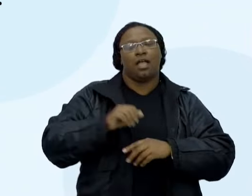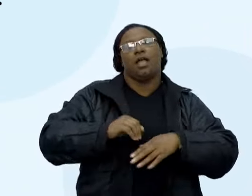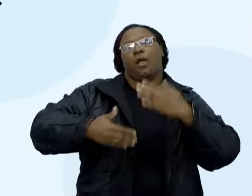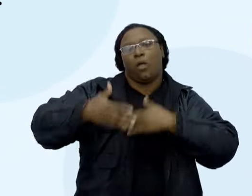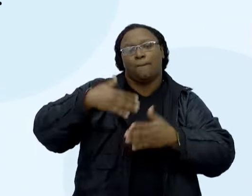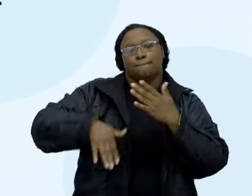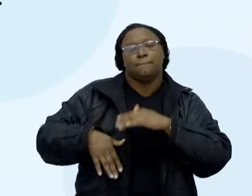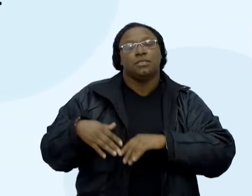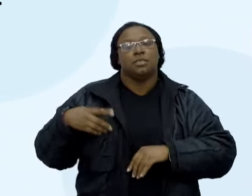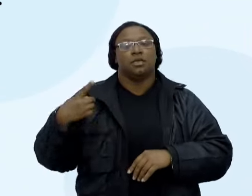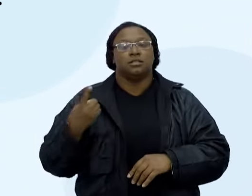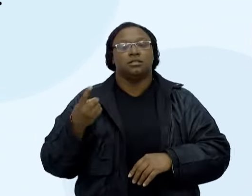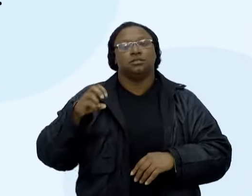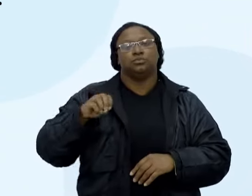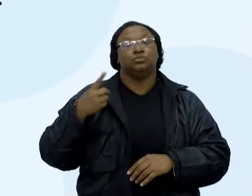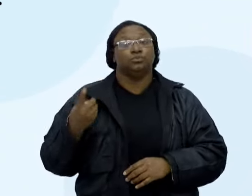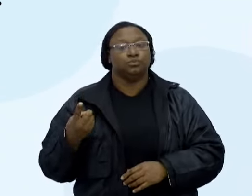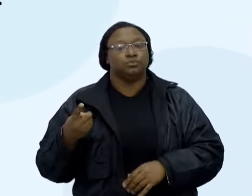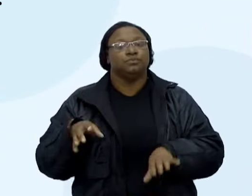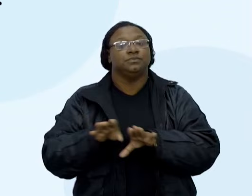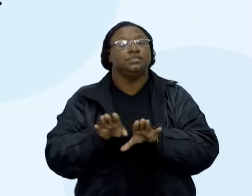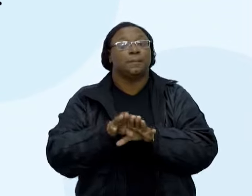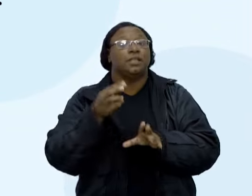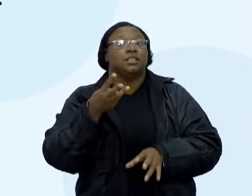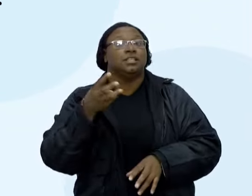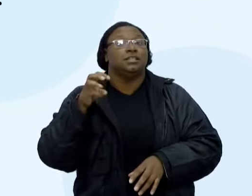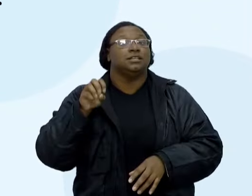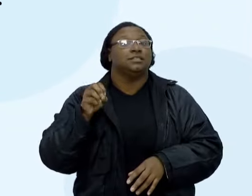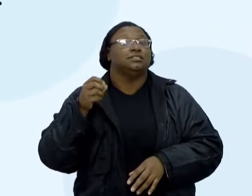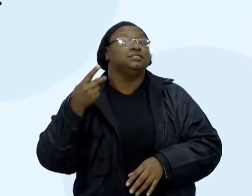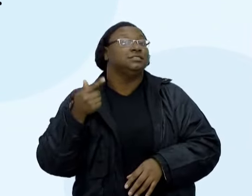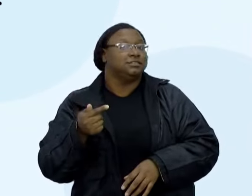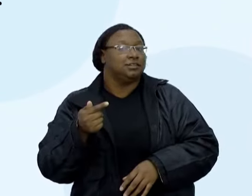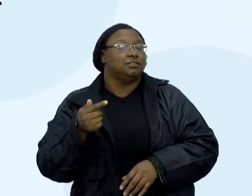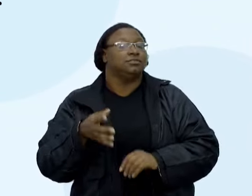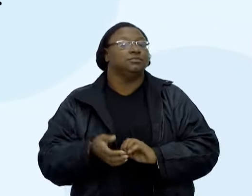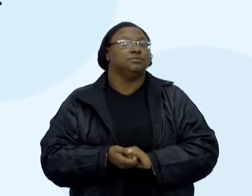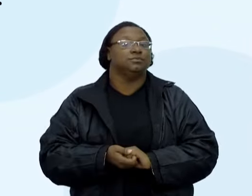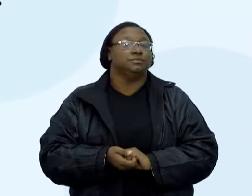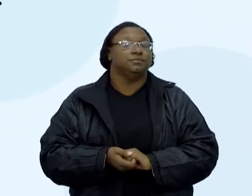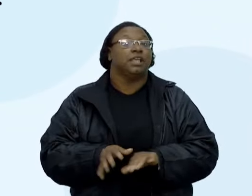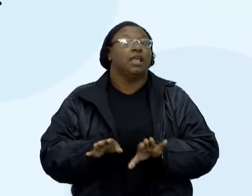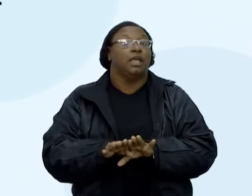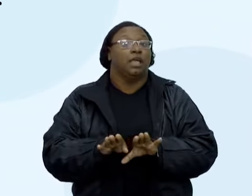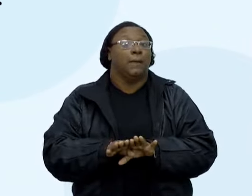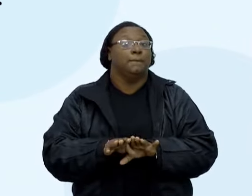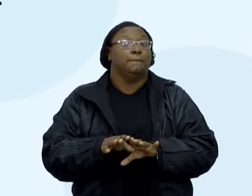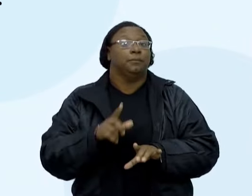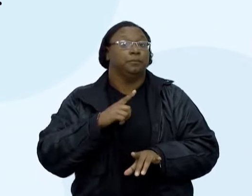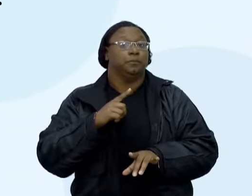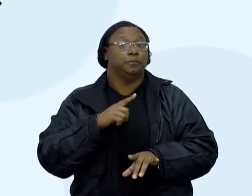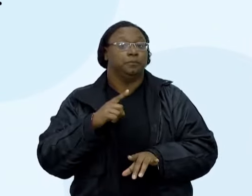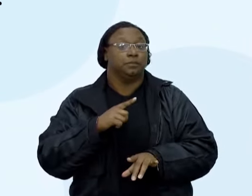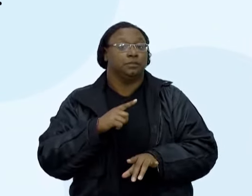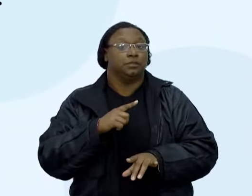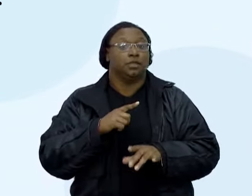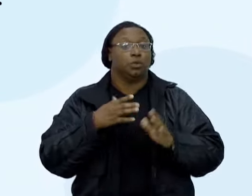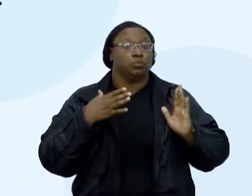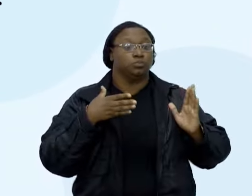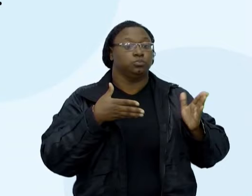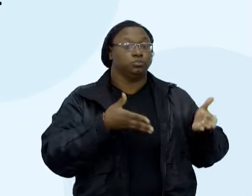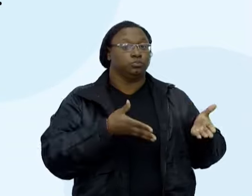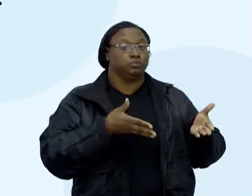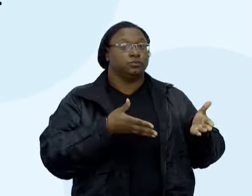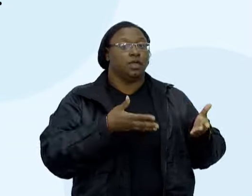CNT 101 e também da 307. Além disso, aí a gente tem como objetivo a